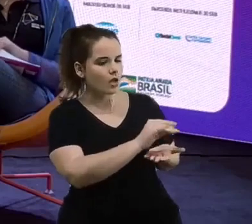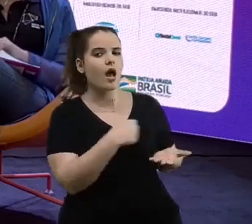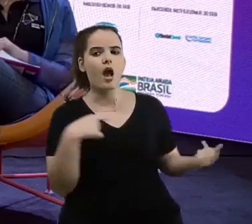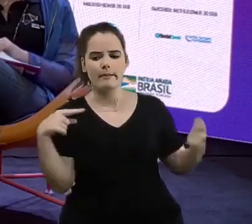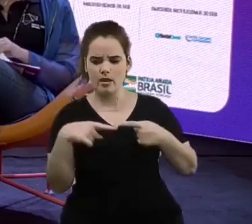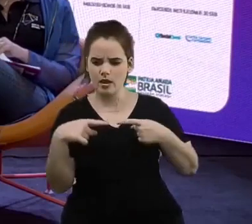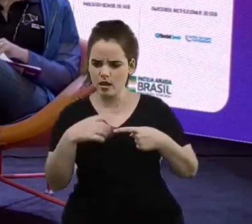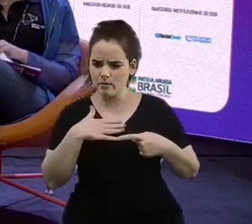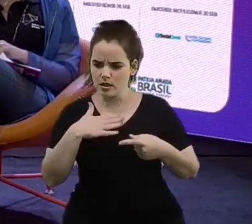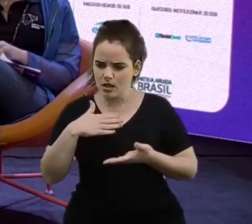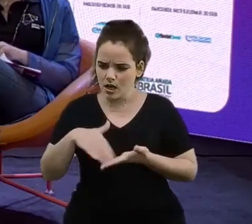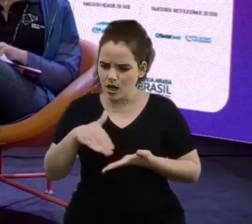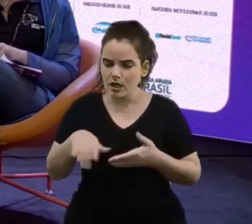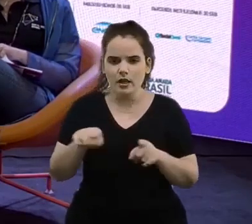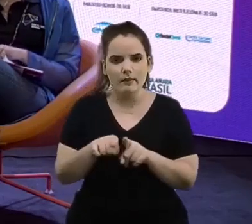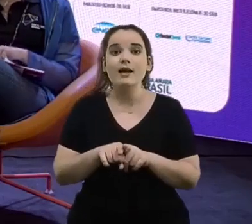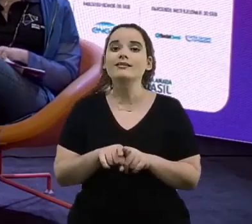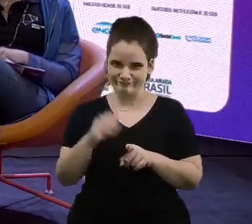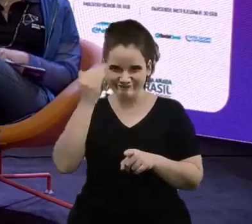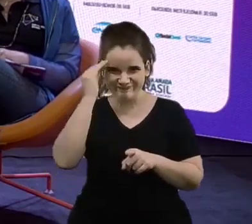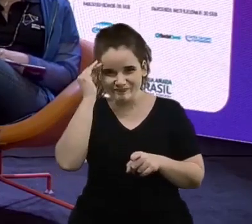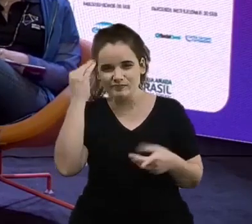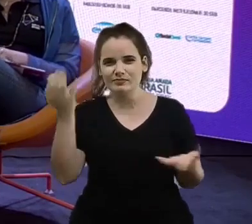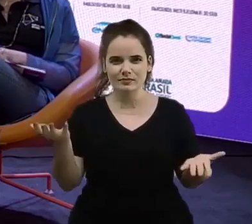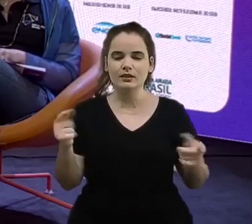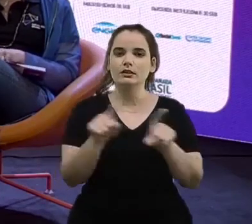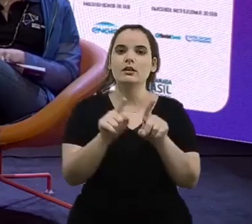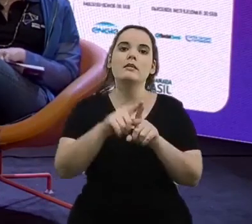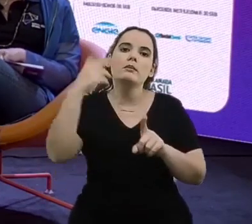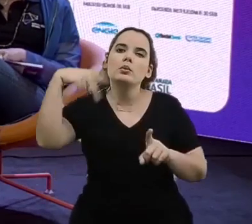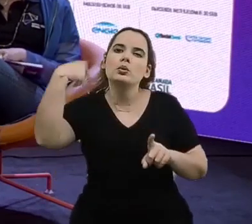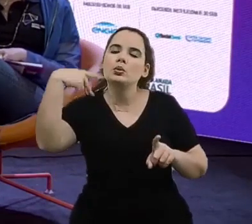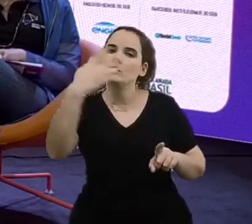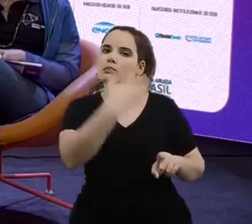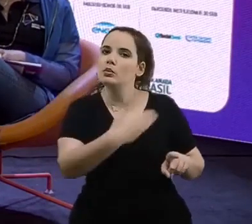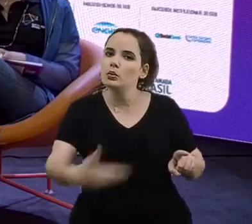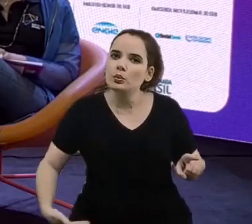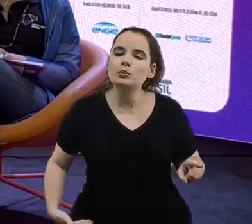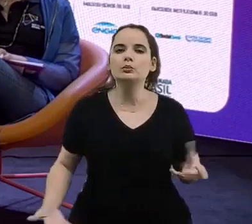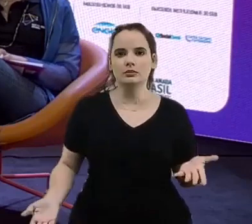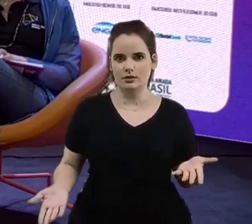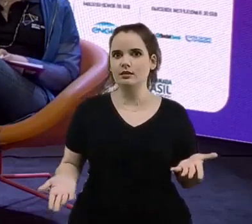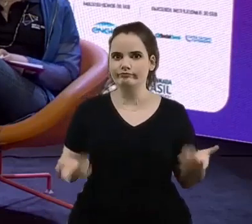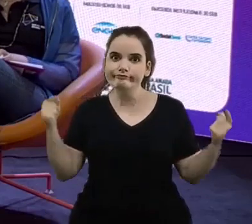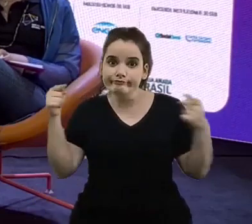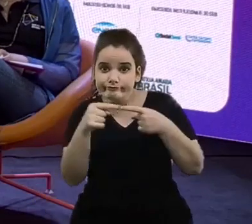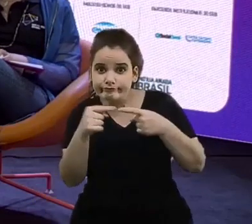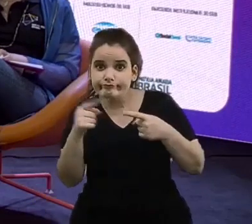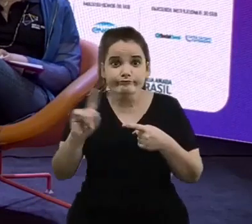aí de que esse trabalho online todo virtual tenha resultado em algo de tanto impacto. Parabéns.